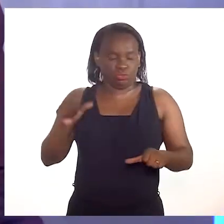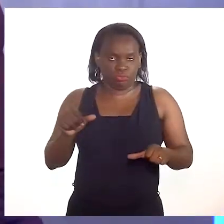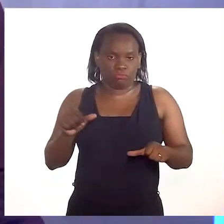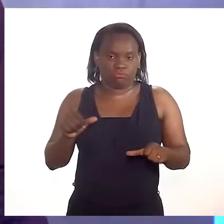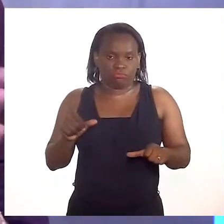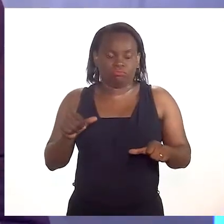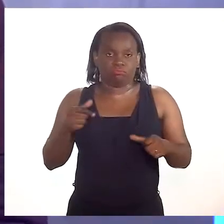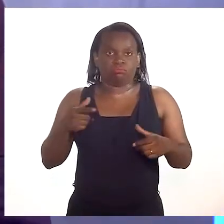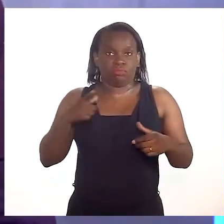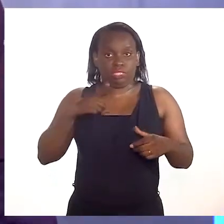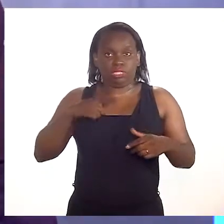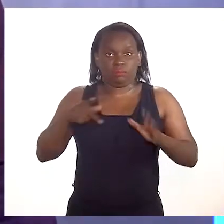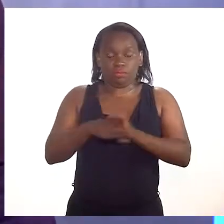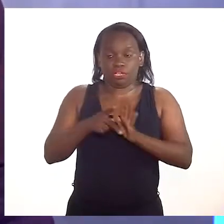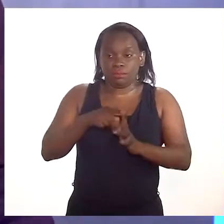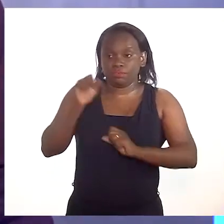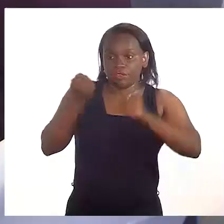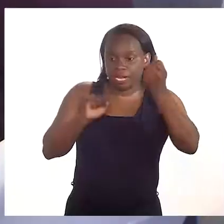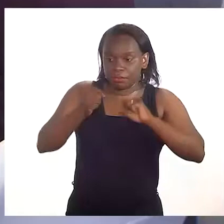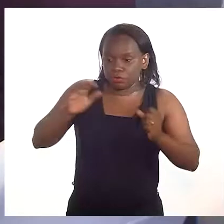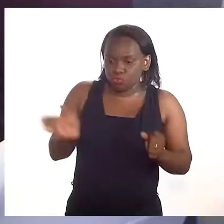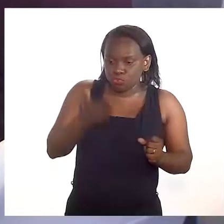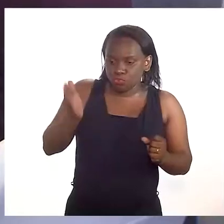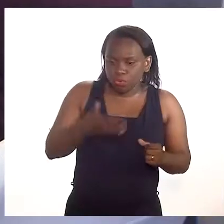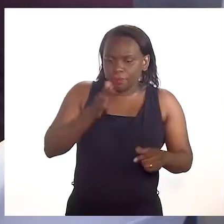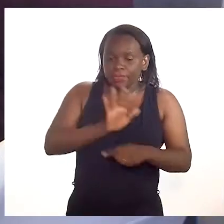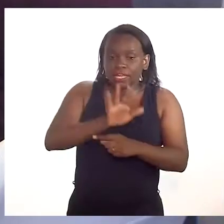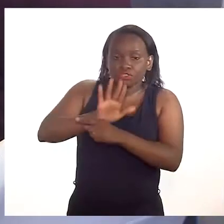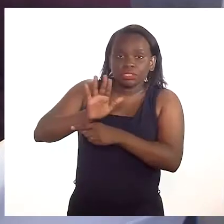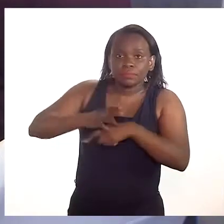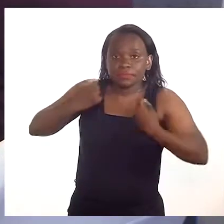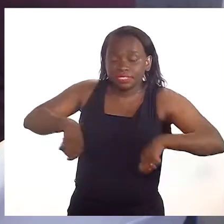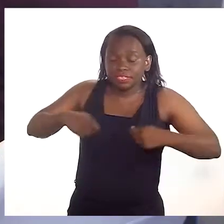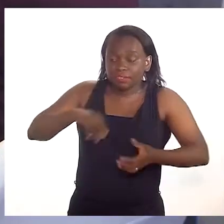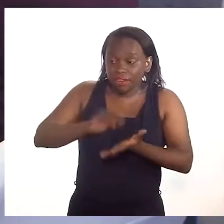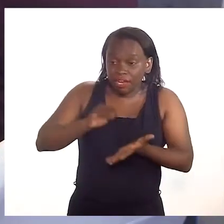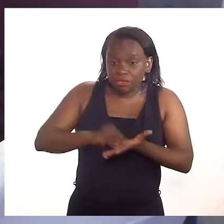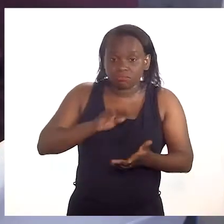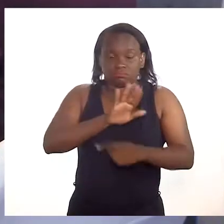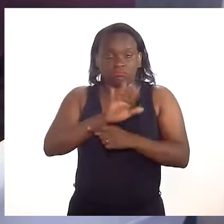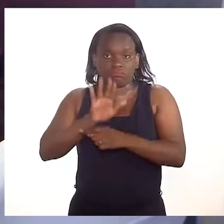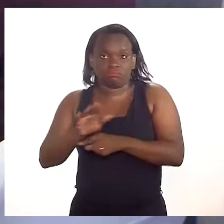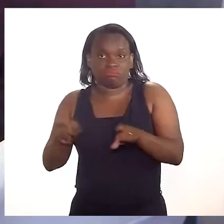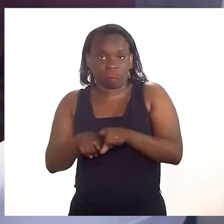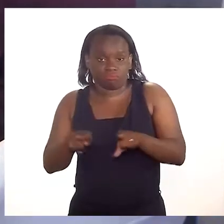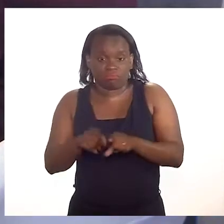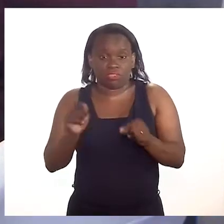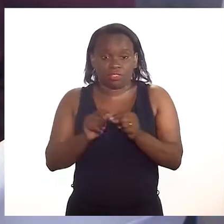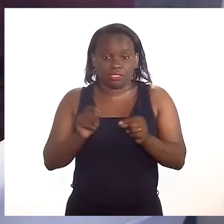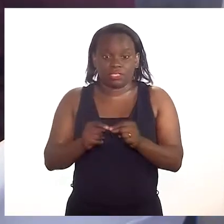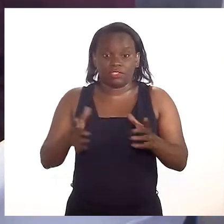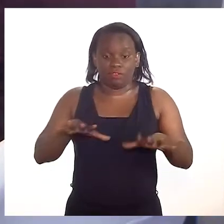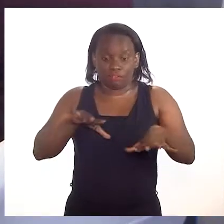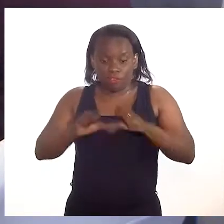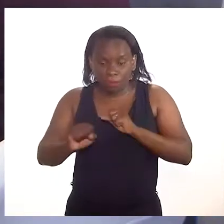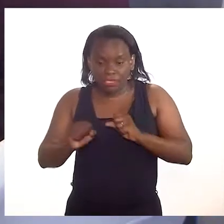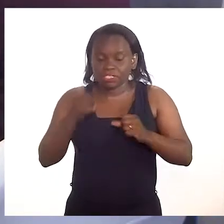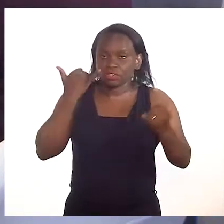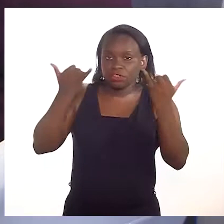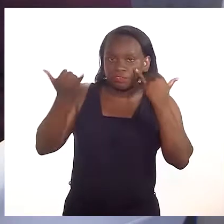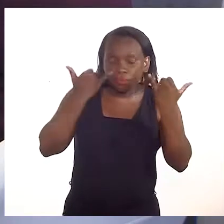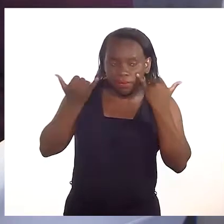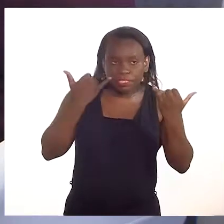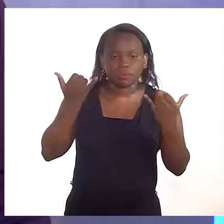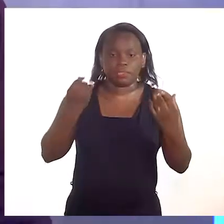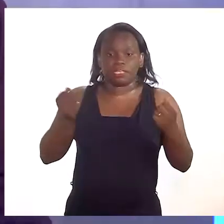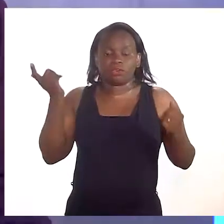aí na própria linha de produção para atender essa demanda e um processo também de formação e